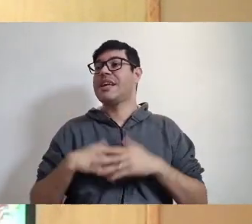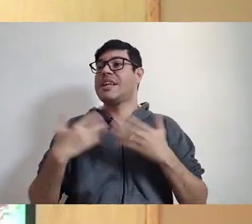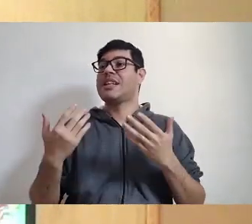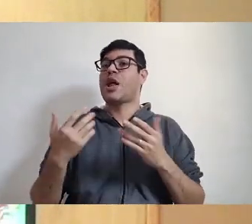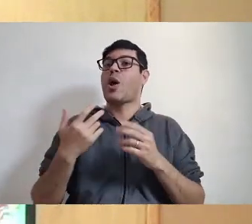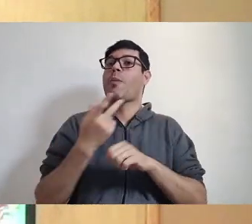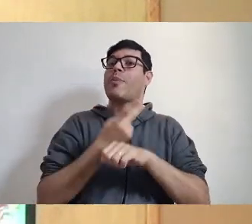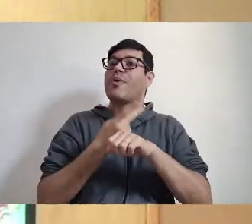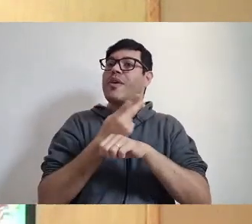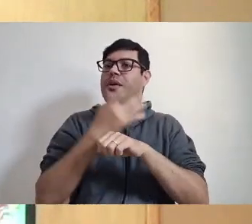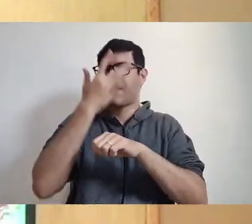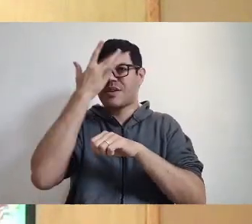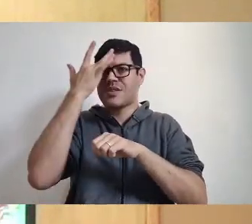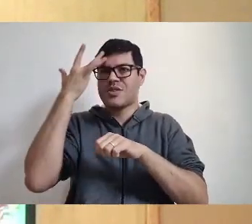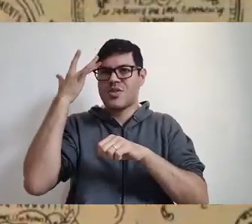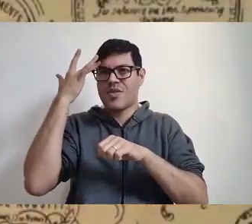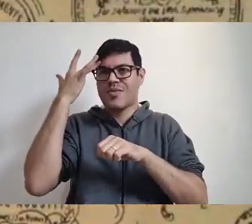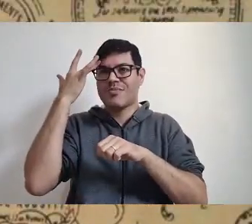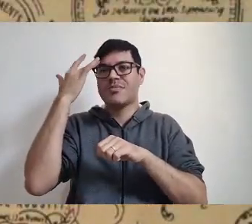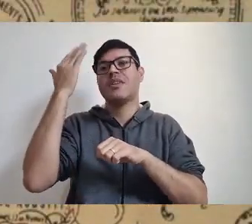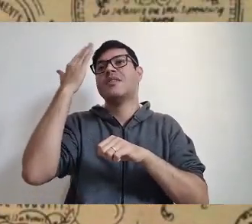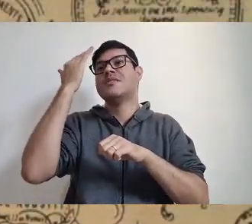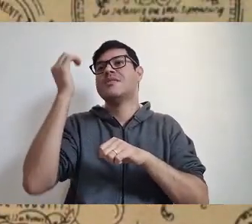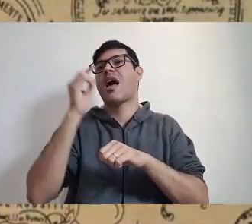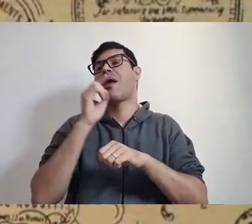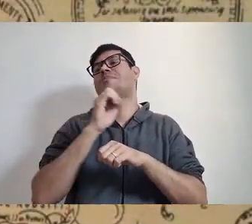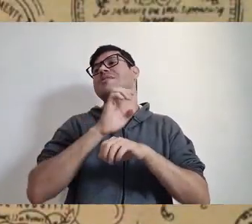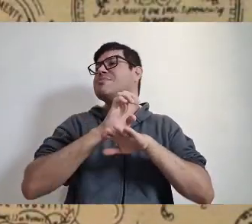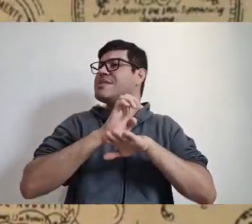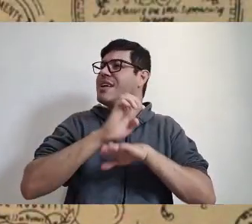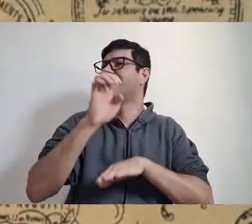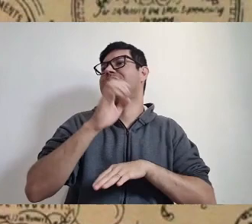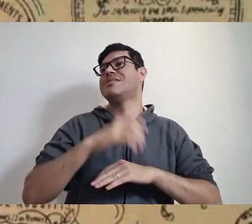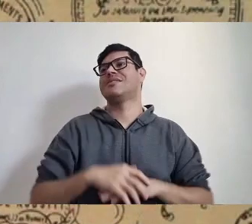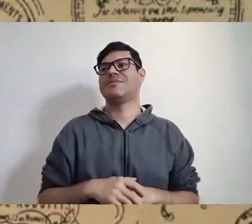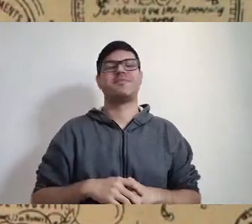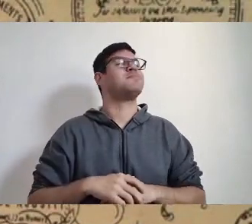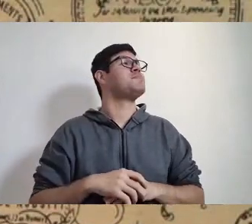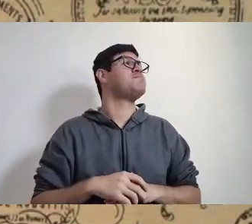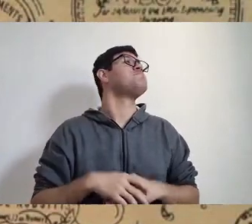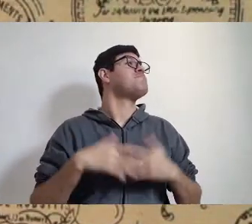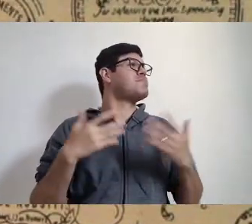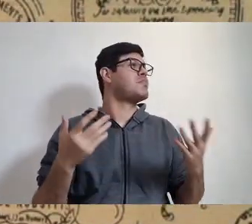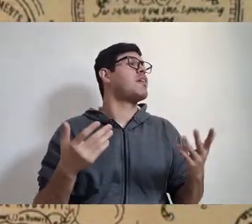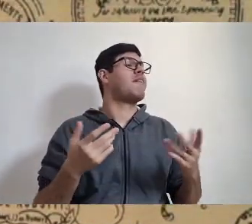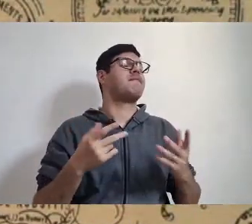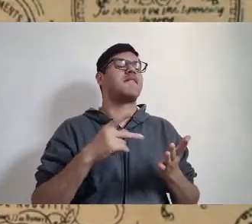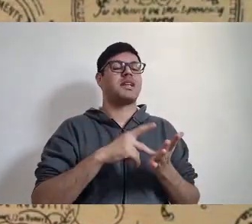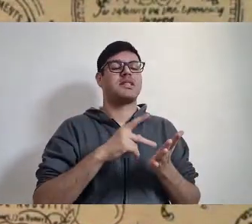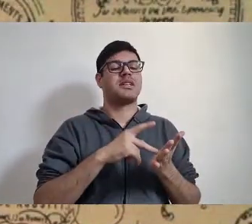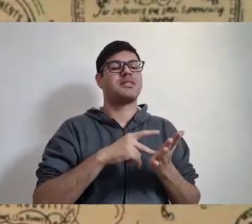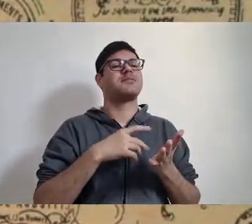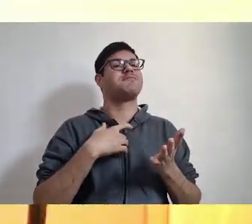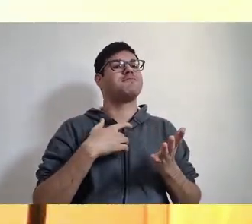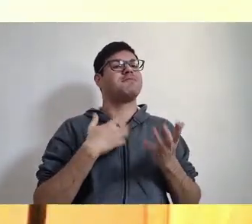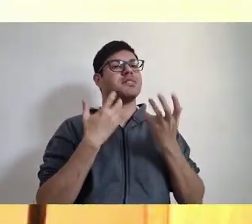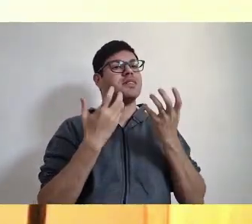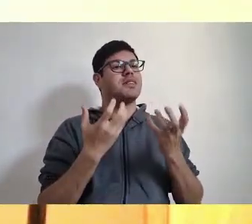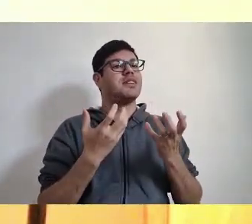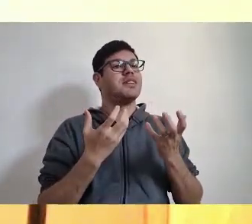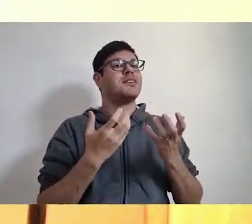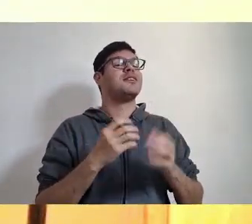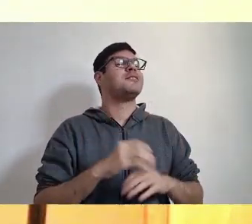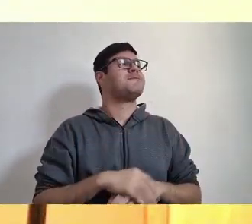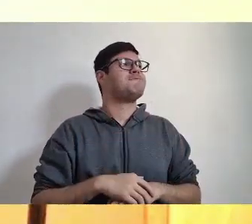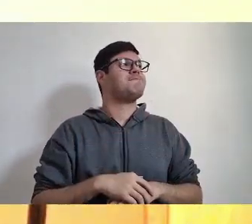sabe. Exatamente. Fica E não mais adianta falar que eu vou me especializar nisso, porque não, Não, é minha área, eu não você nem consigo. vai querer, Pronto. você nem vai Exatamente. É. Bom, o papo tá bom, mas